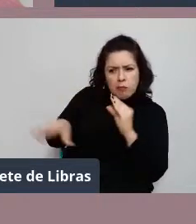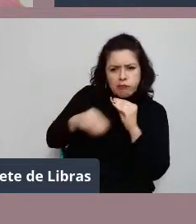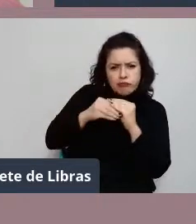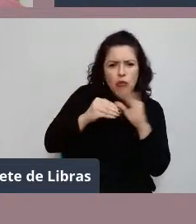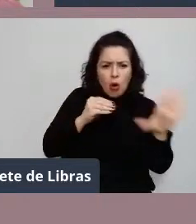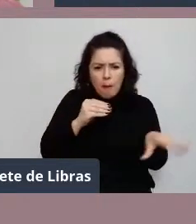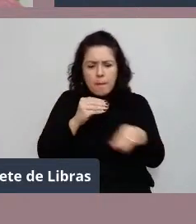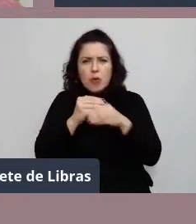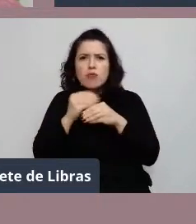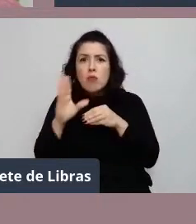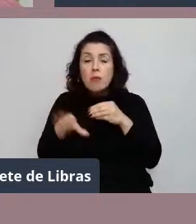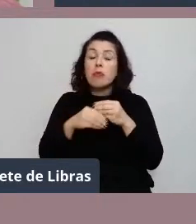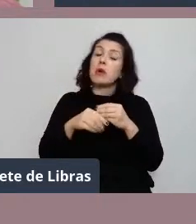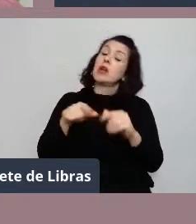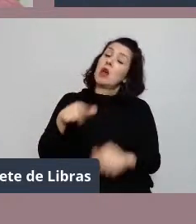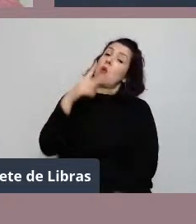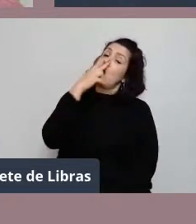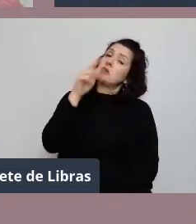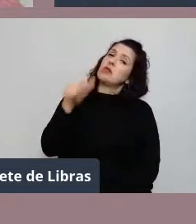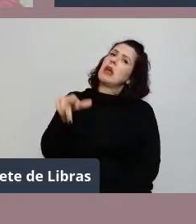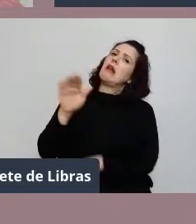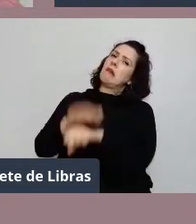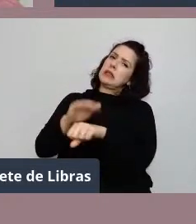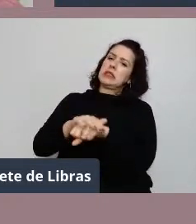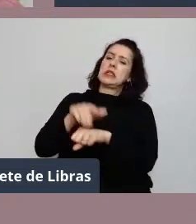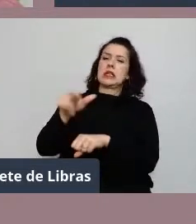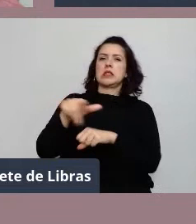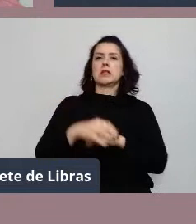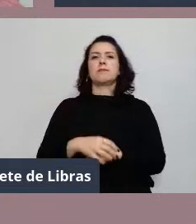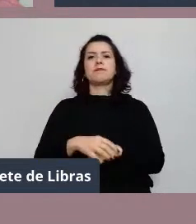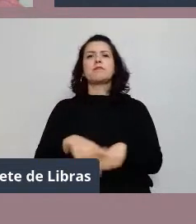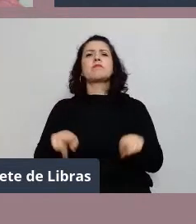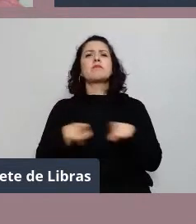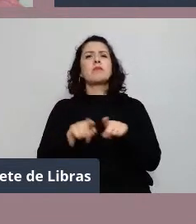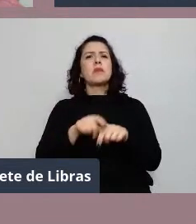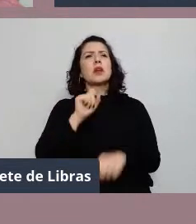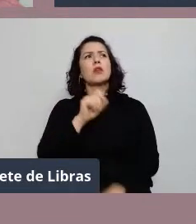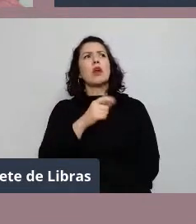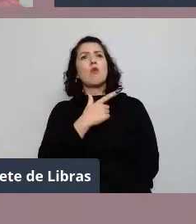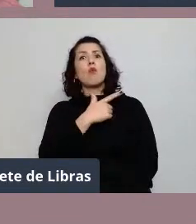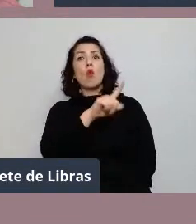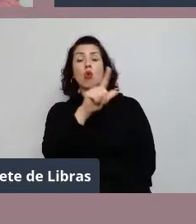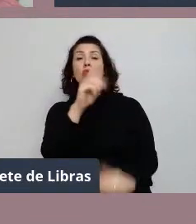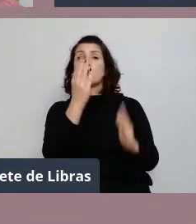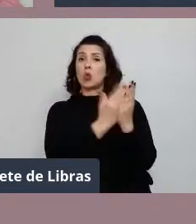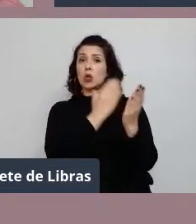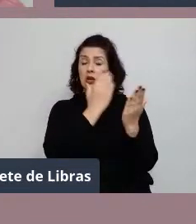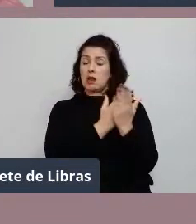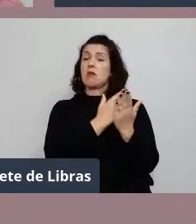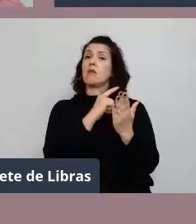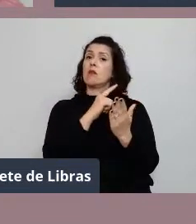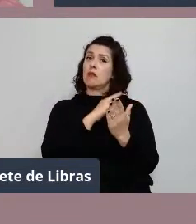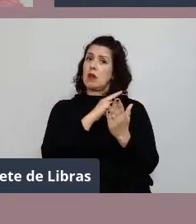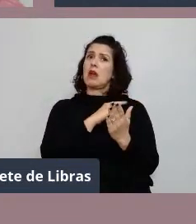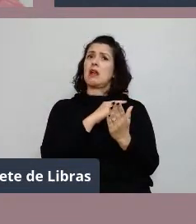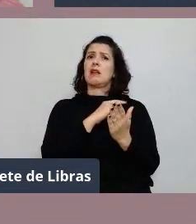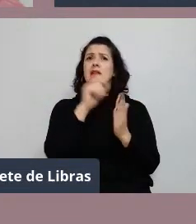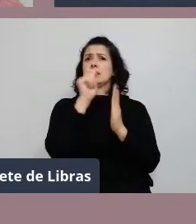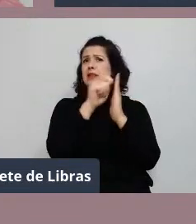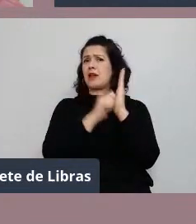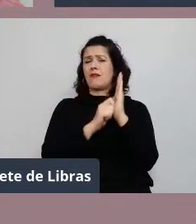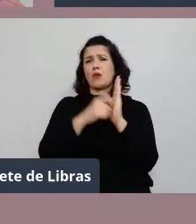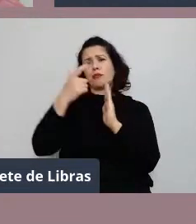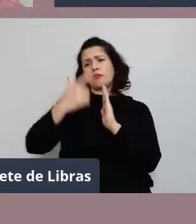vezes, fez isso, pelo que eu me lembro. Eu sei que Maçã no Escuro, ela reescreveu muitas e muitas vezes, mas foi num período